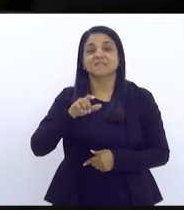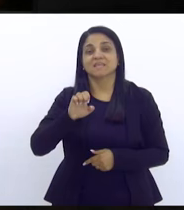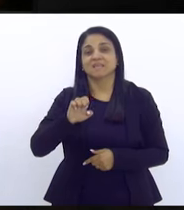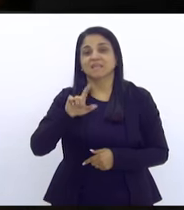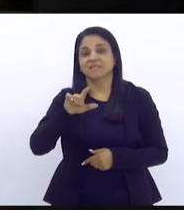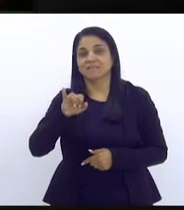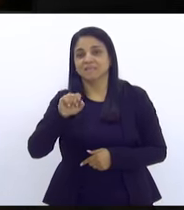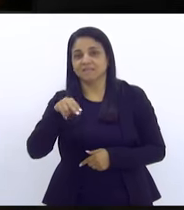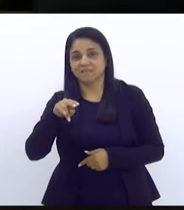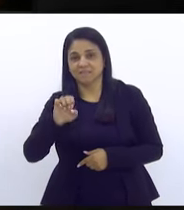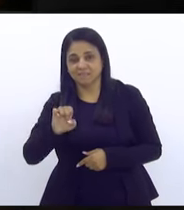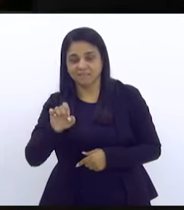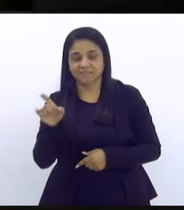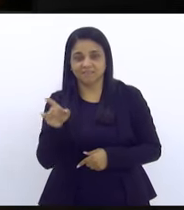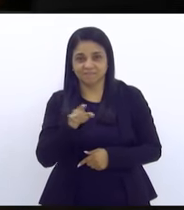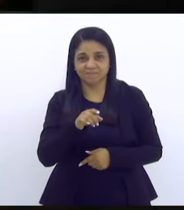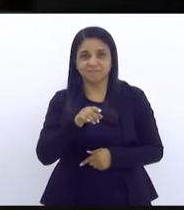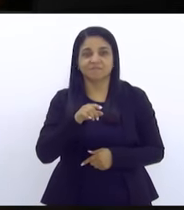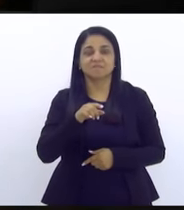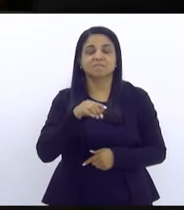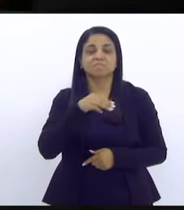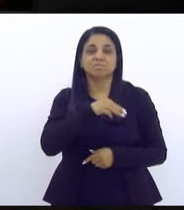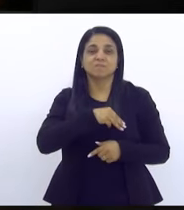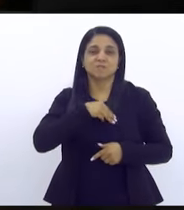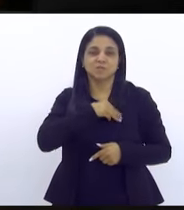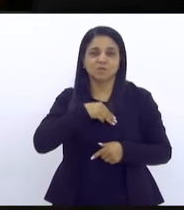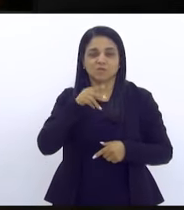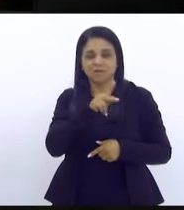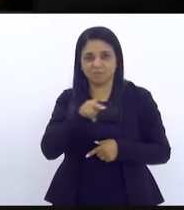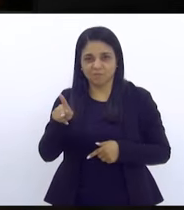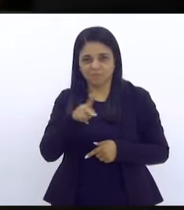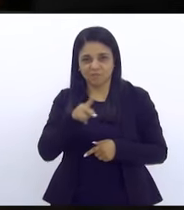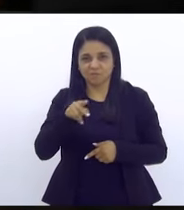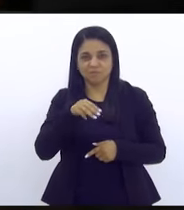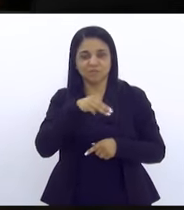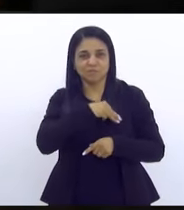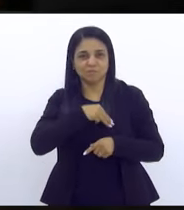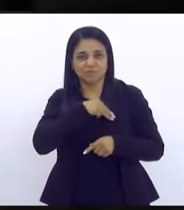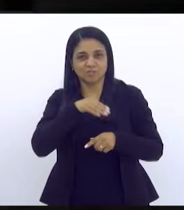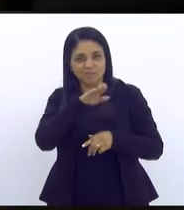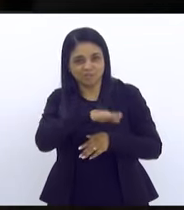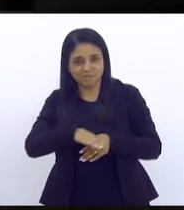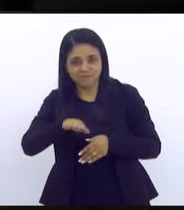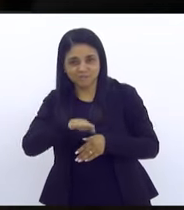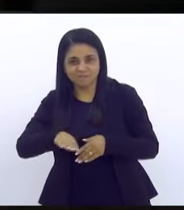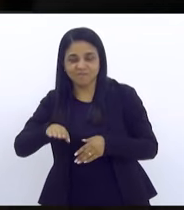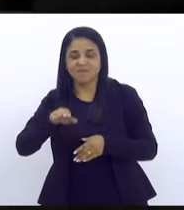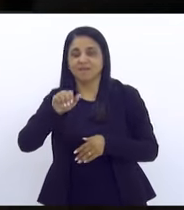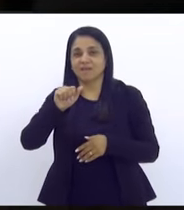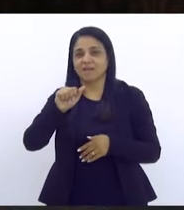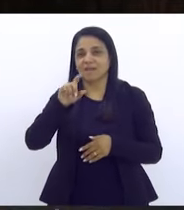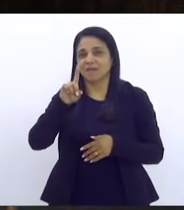do Sacramento Cruz, é missionária e professora do Ministério Infantil ADECIM.